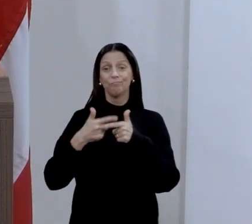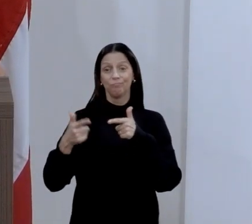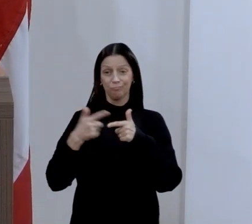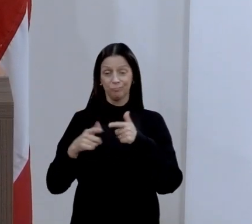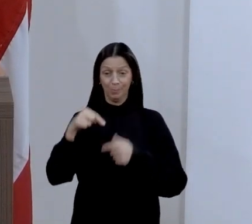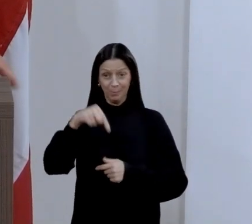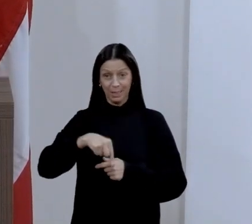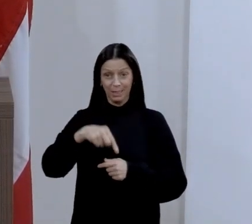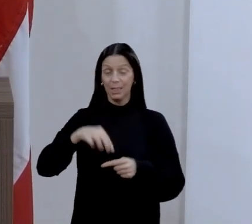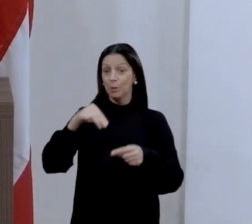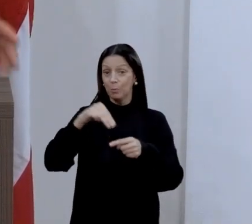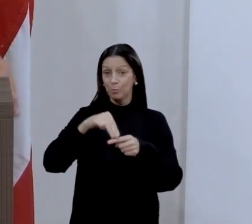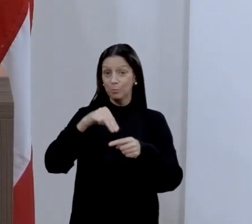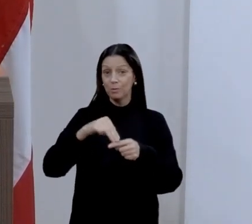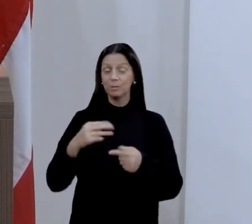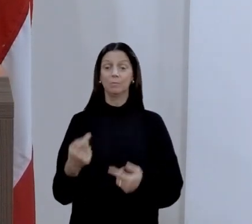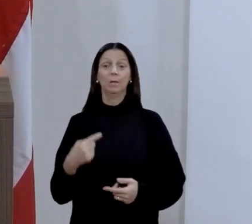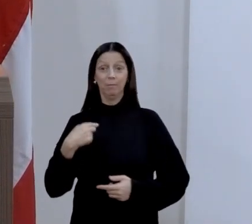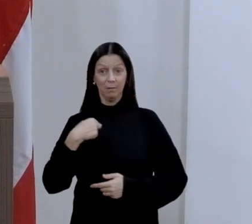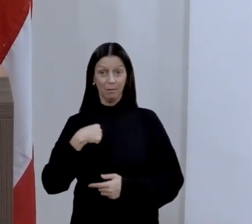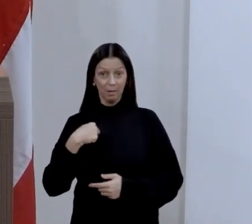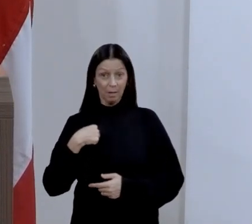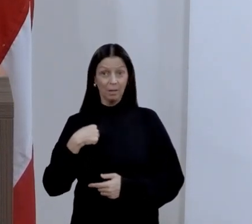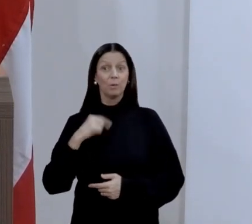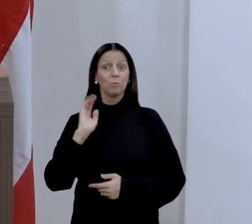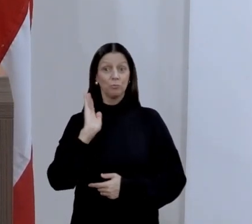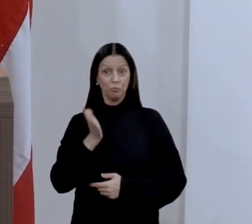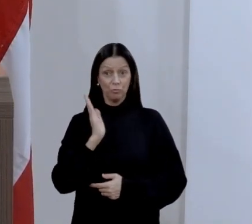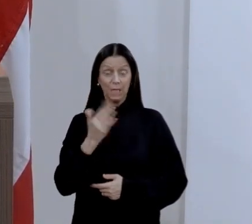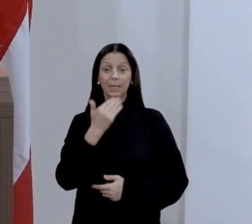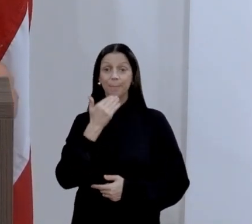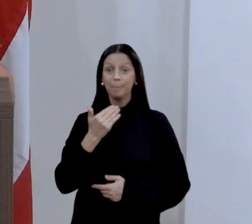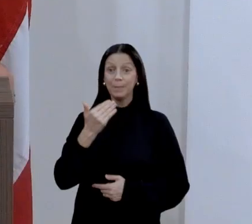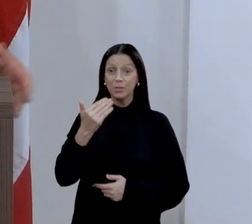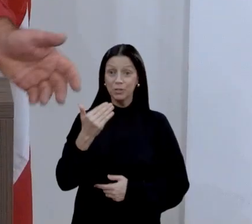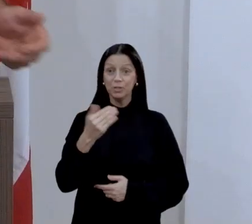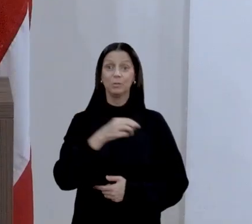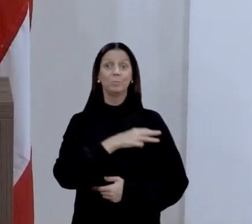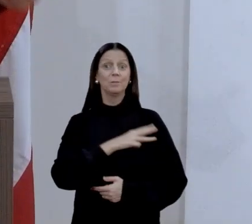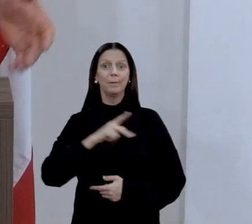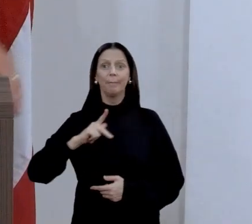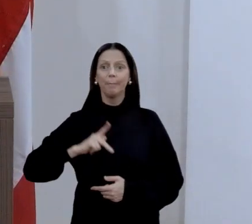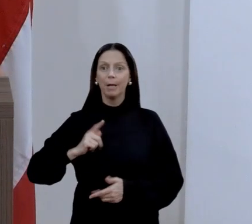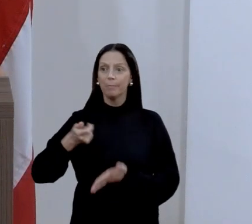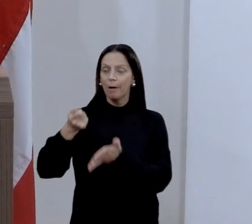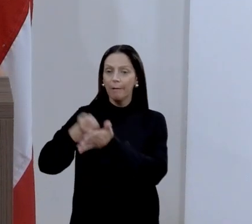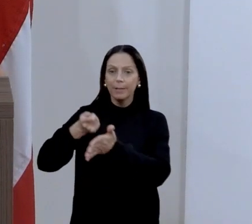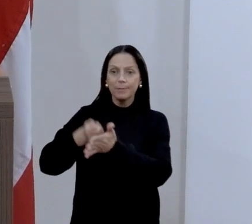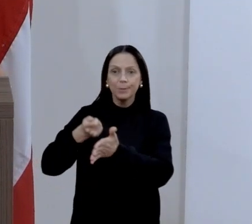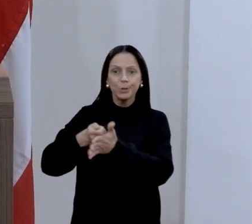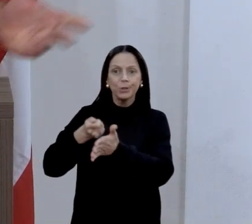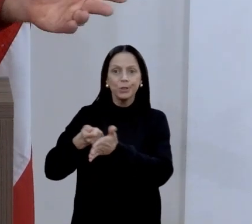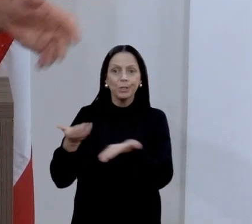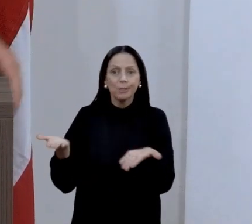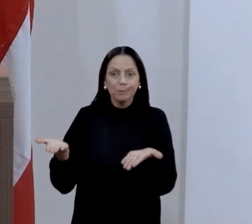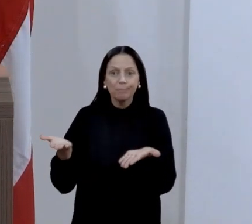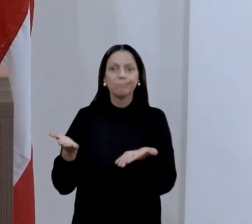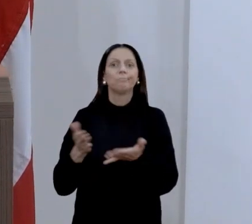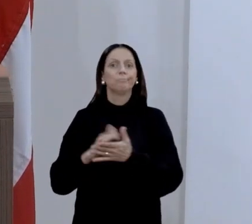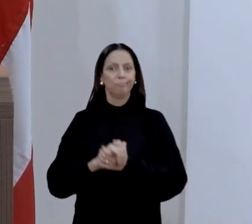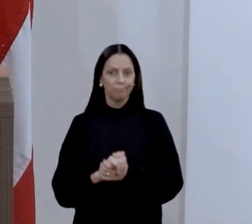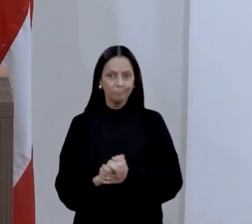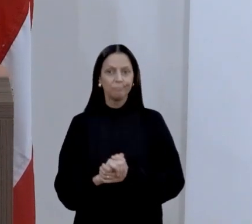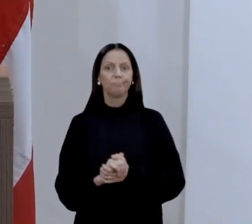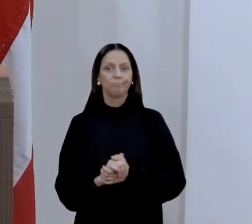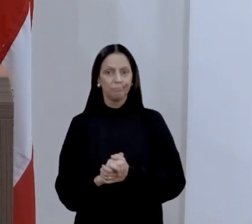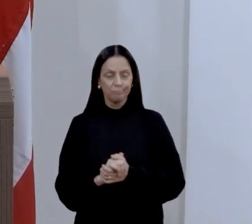nosso município, e eu aqui que tive que entrar, inclusive, com solicitações do Ministério Público para exigir, né, que fosse feito